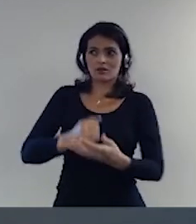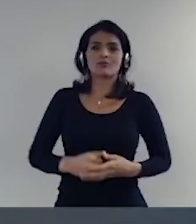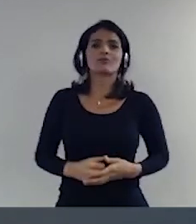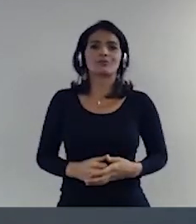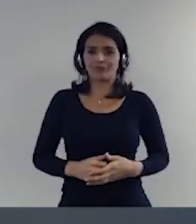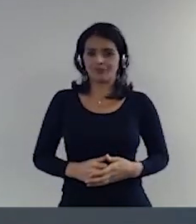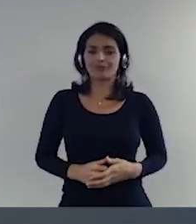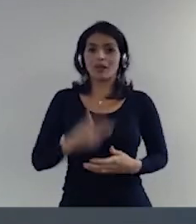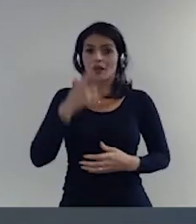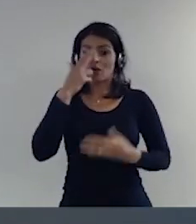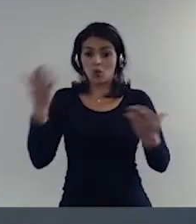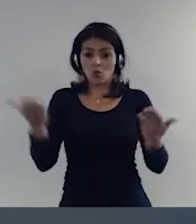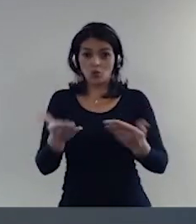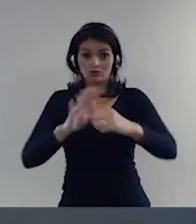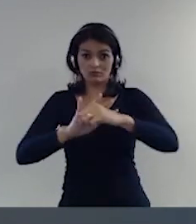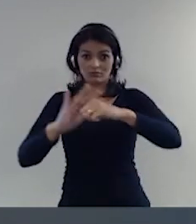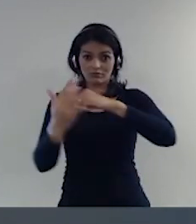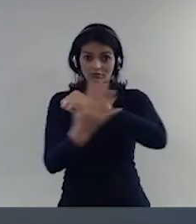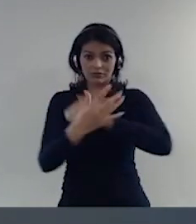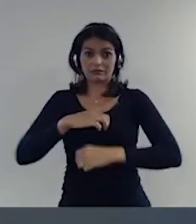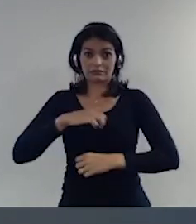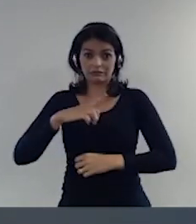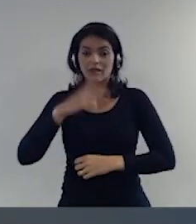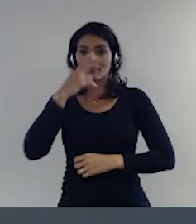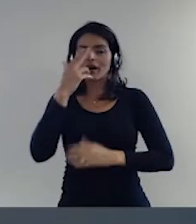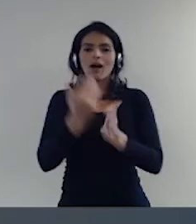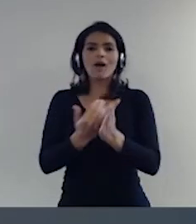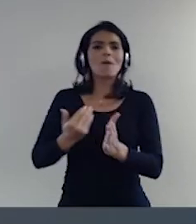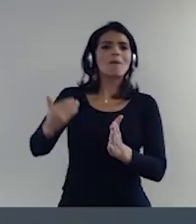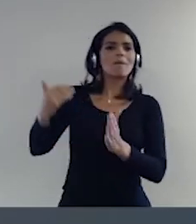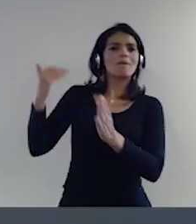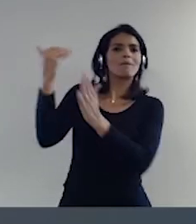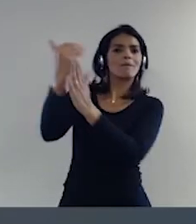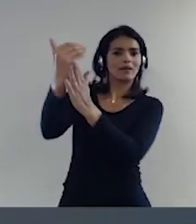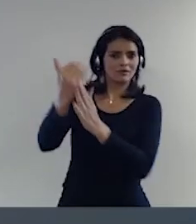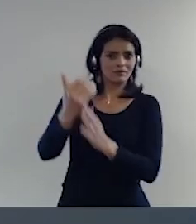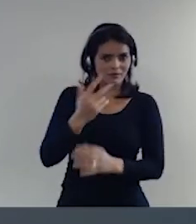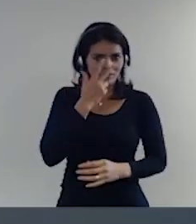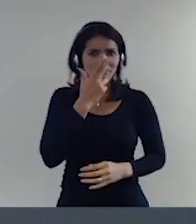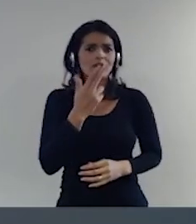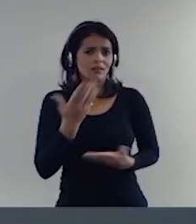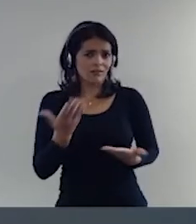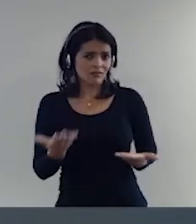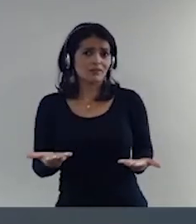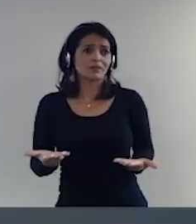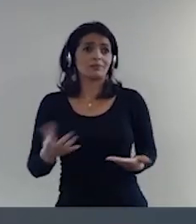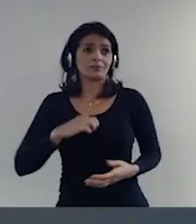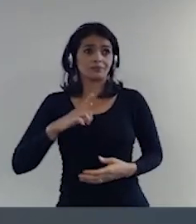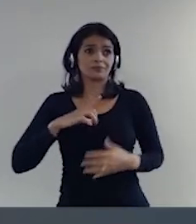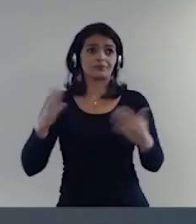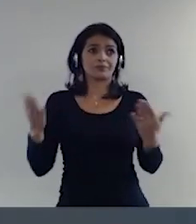e hoje, com a pandemia, isso se exacerba de algum modo, né? Me parece que a gente tem hoje